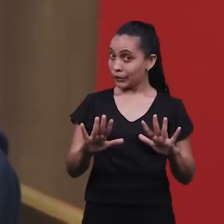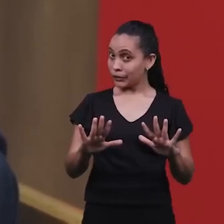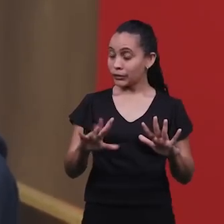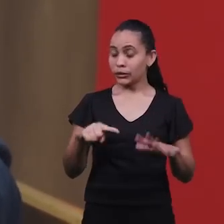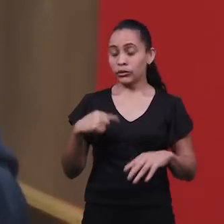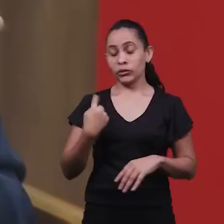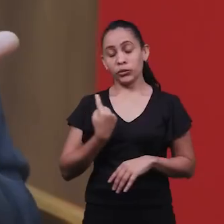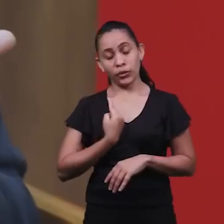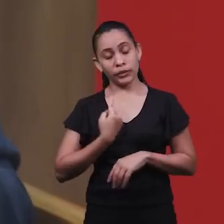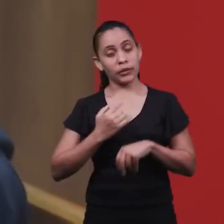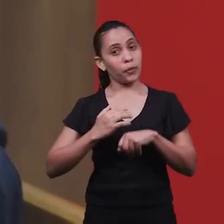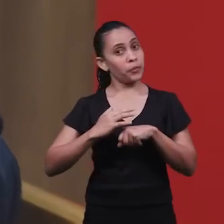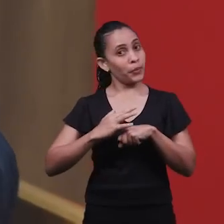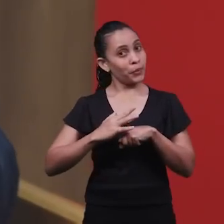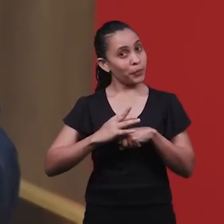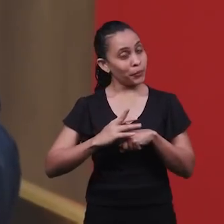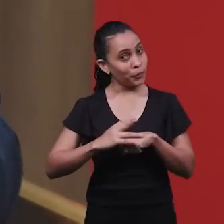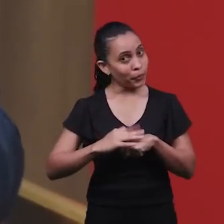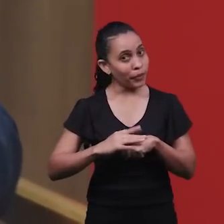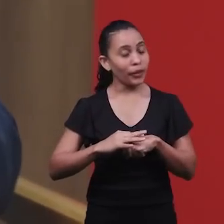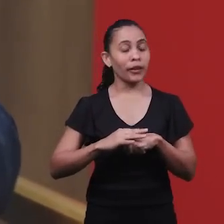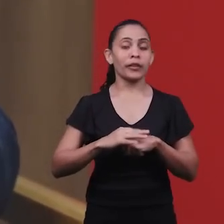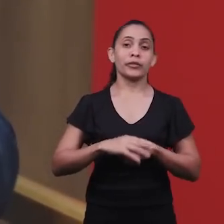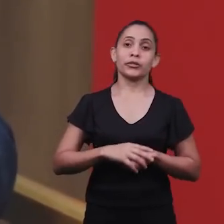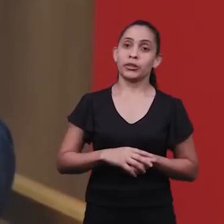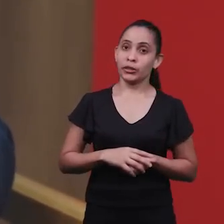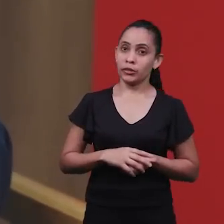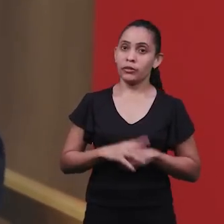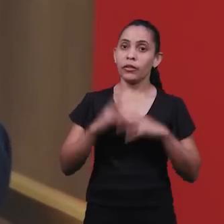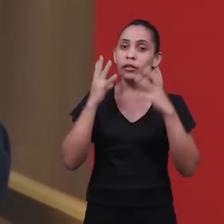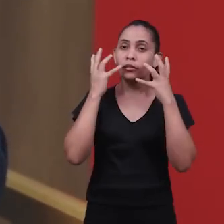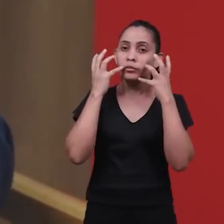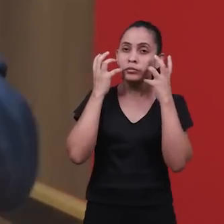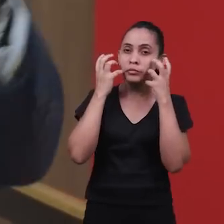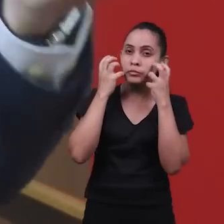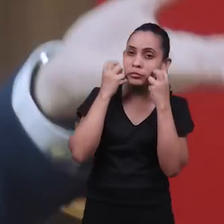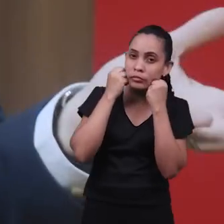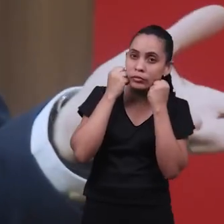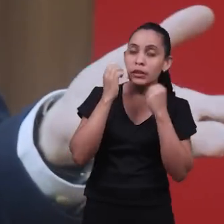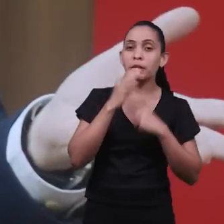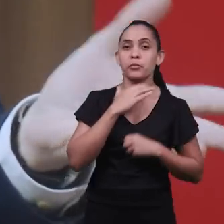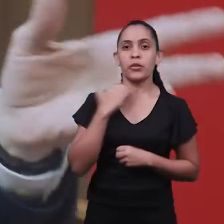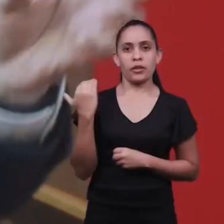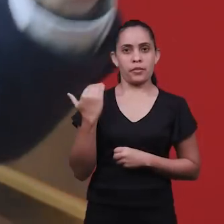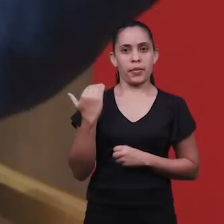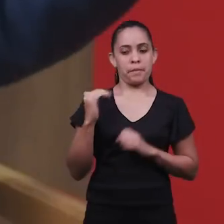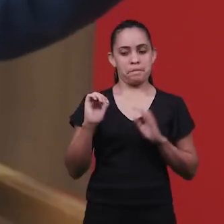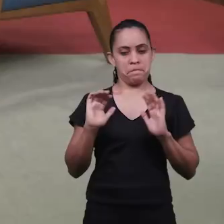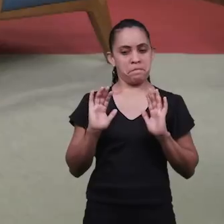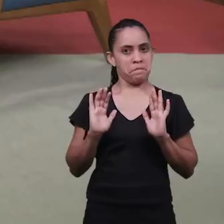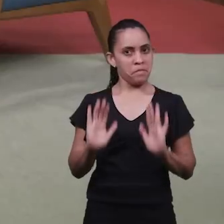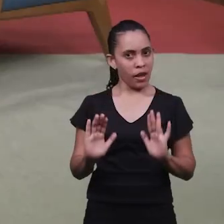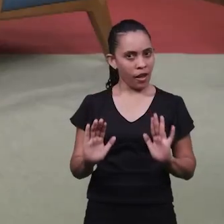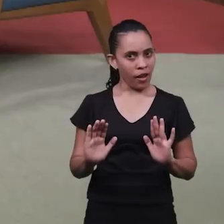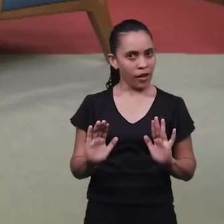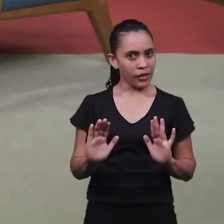de que adoeçamos, de que venhamos a envelhecer e morrermos. Agora, este alimento que o